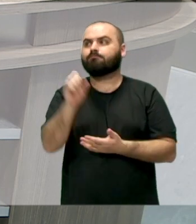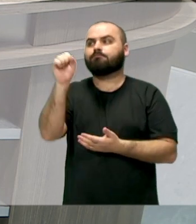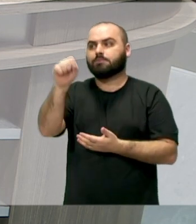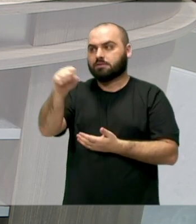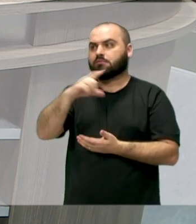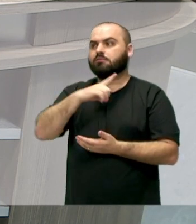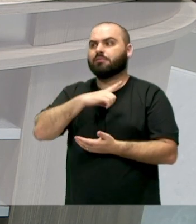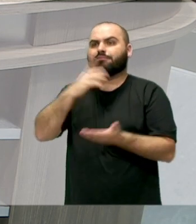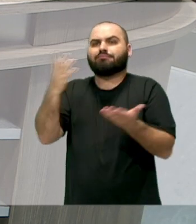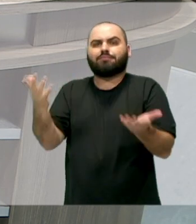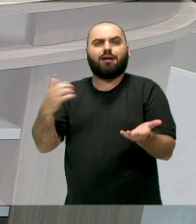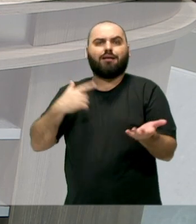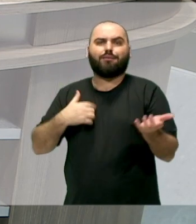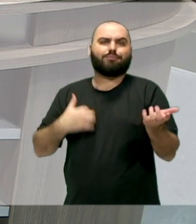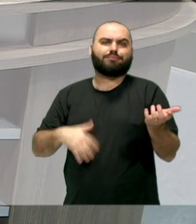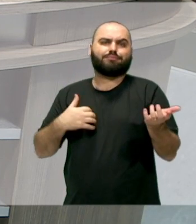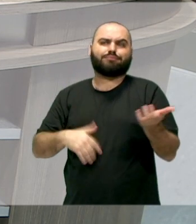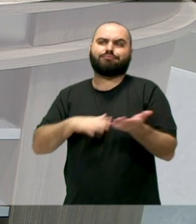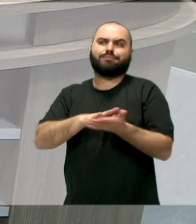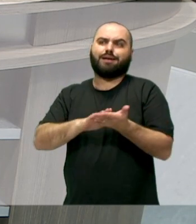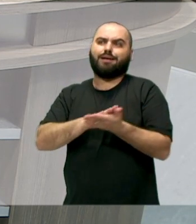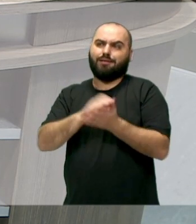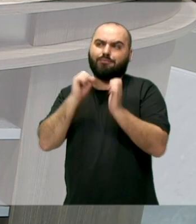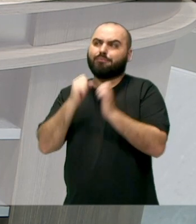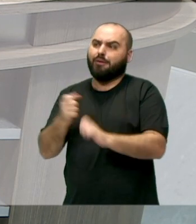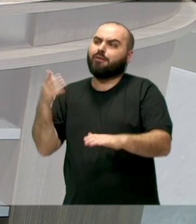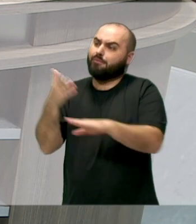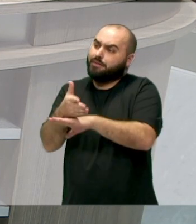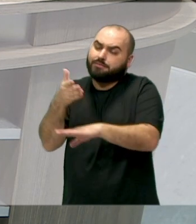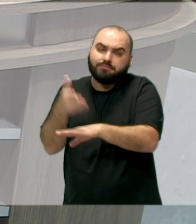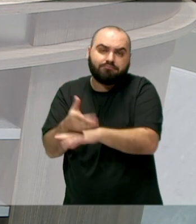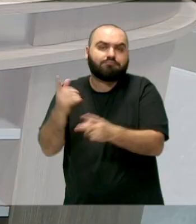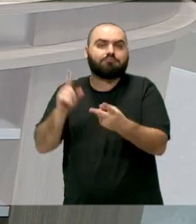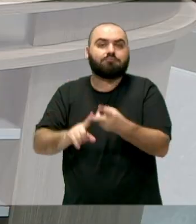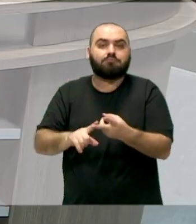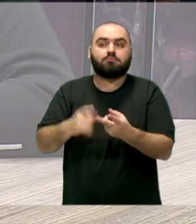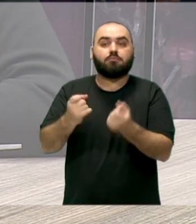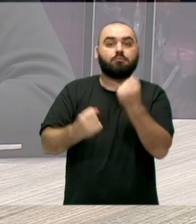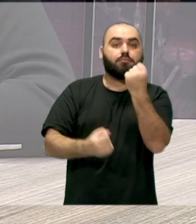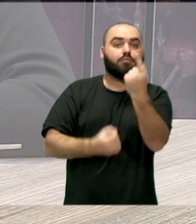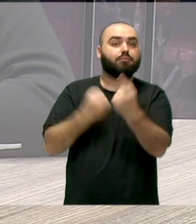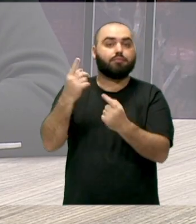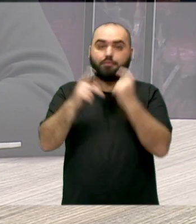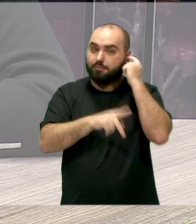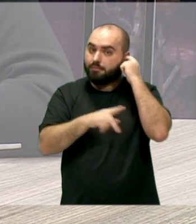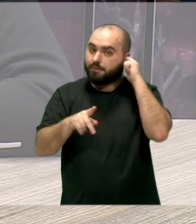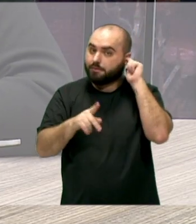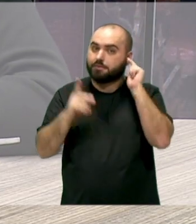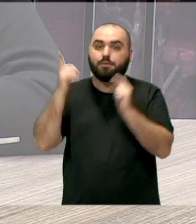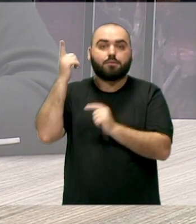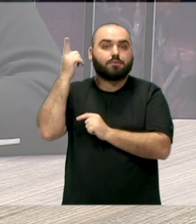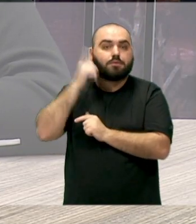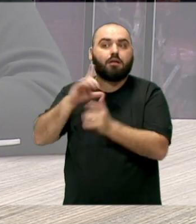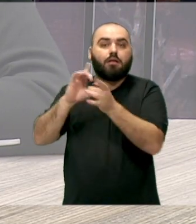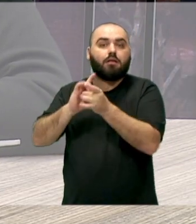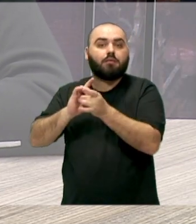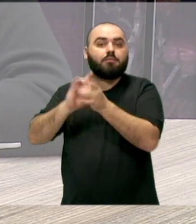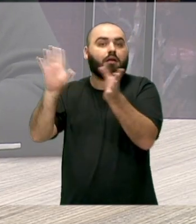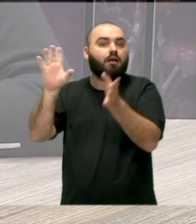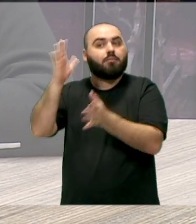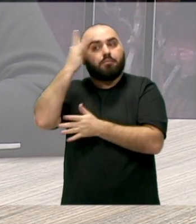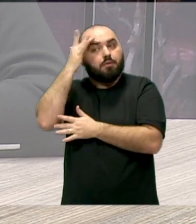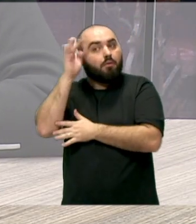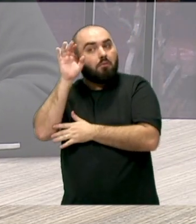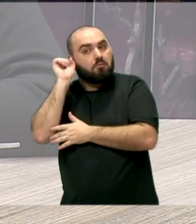sobre, eu não toco nada, posso participar? Tem alguns professores que liberaram para ouvintes. Tem